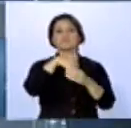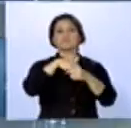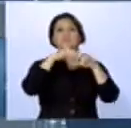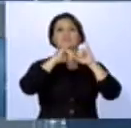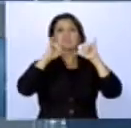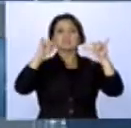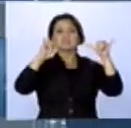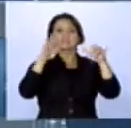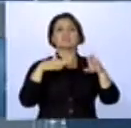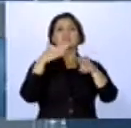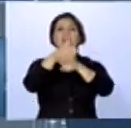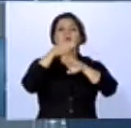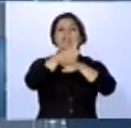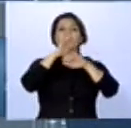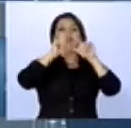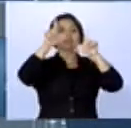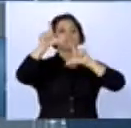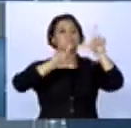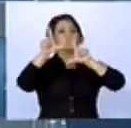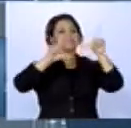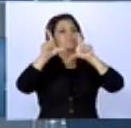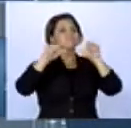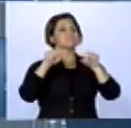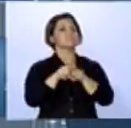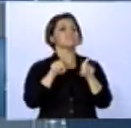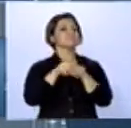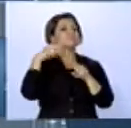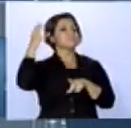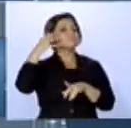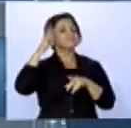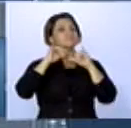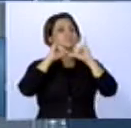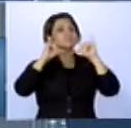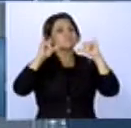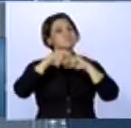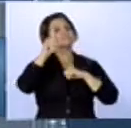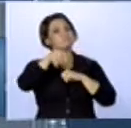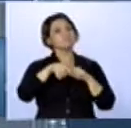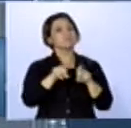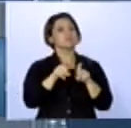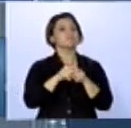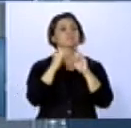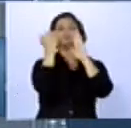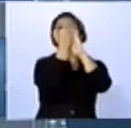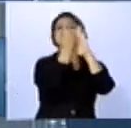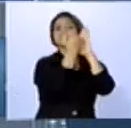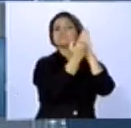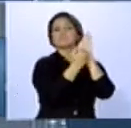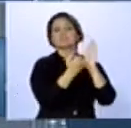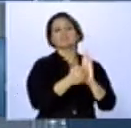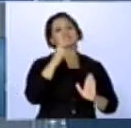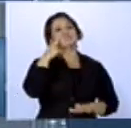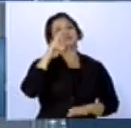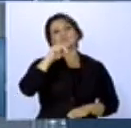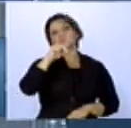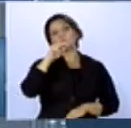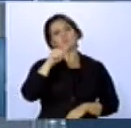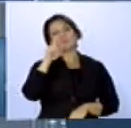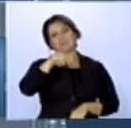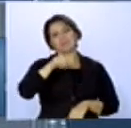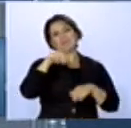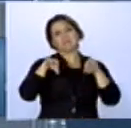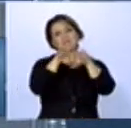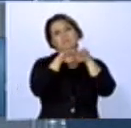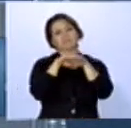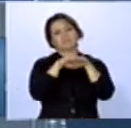mídia tudo isso é recurso distribuído do para os partidos por um critério que nunca é igualitário